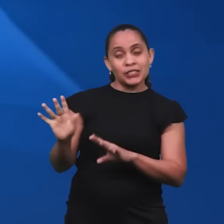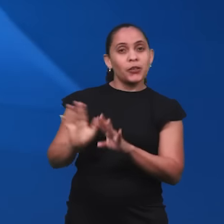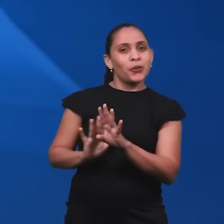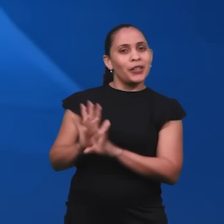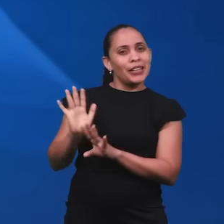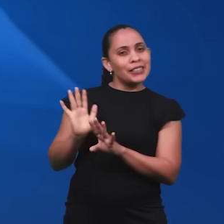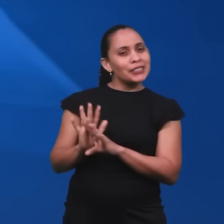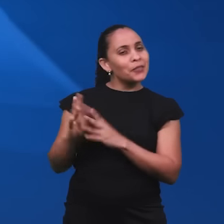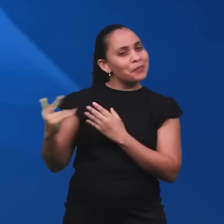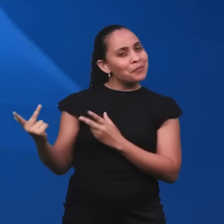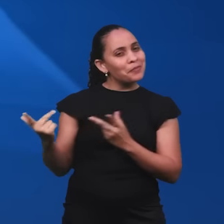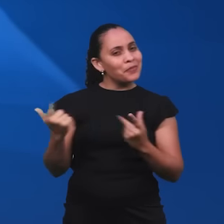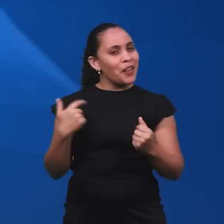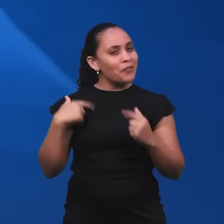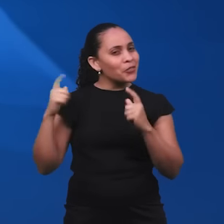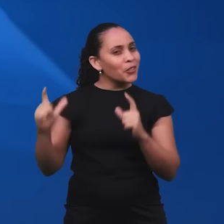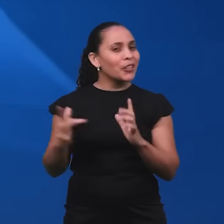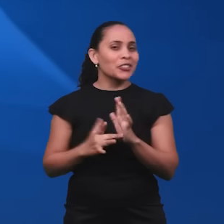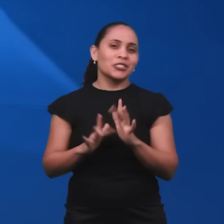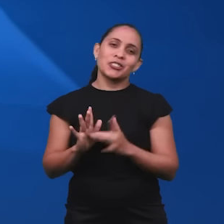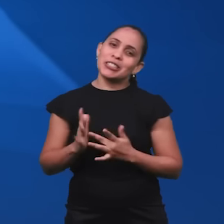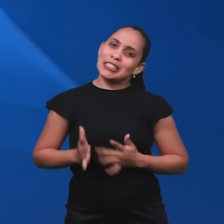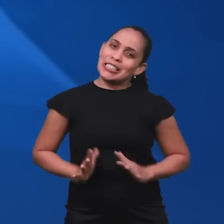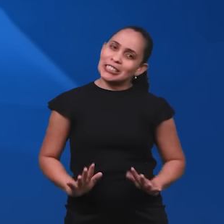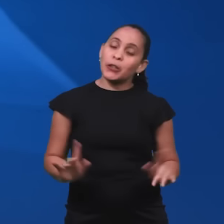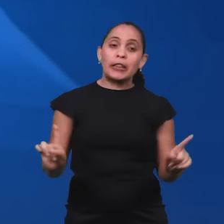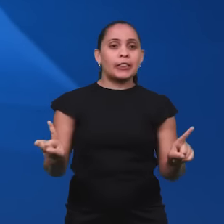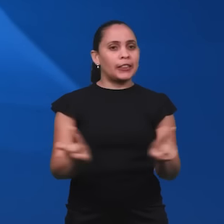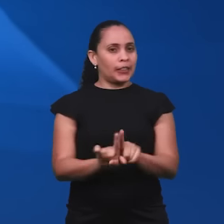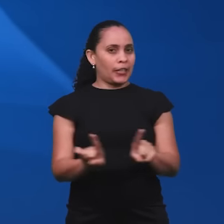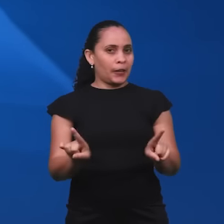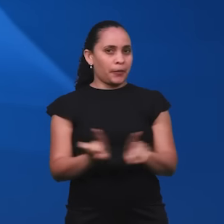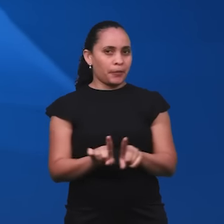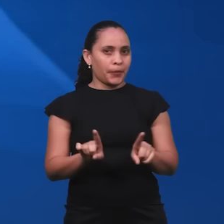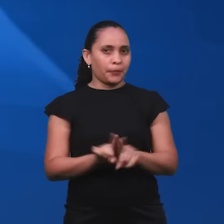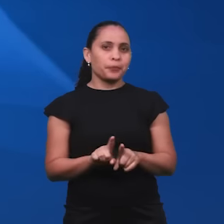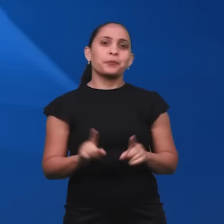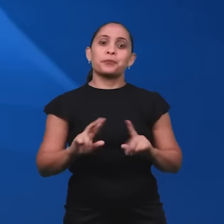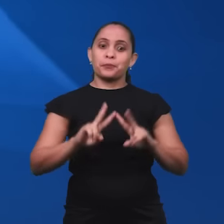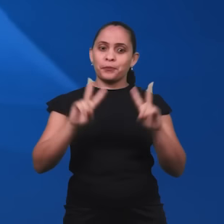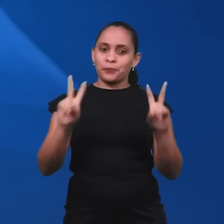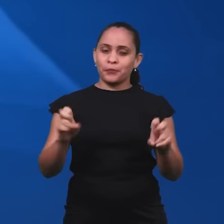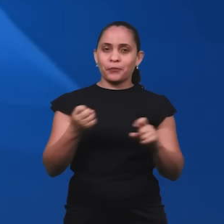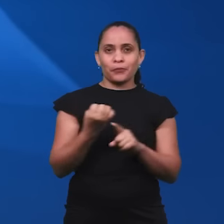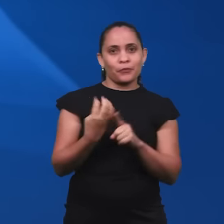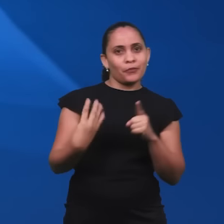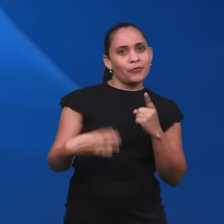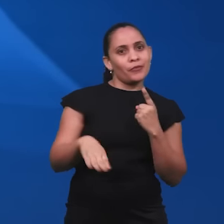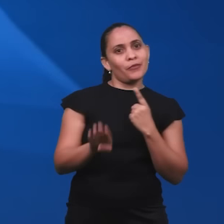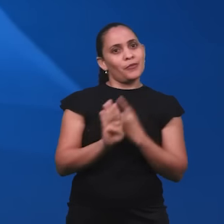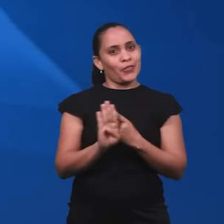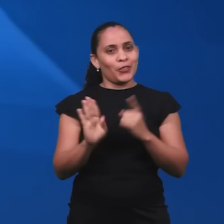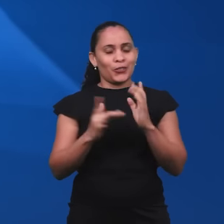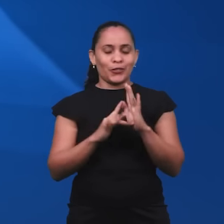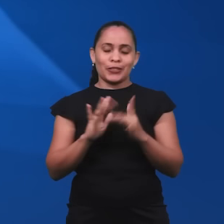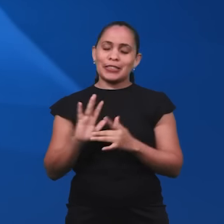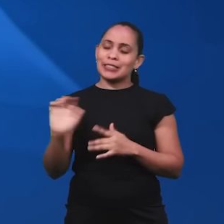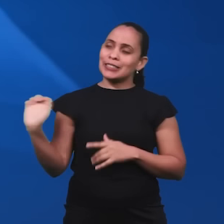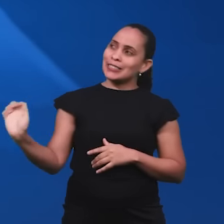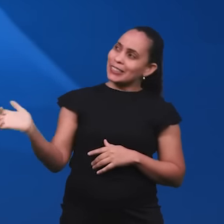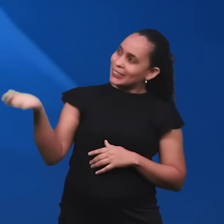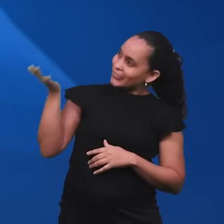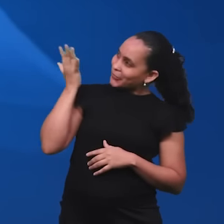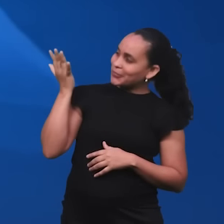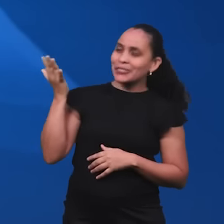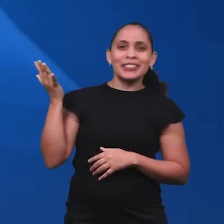relação ao lugar onde Jesus nasceu. E ao mesmo tempo, dentro do tema da escola bíblica, Jesus sendo revelado, né, Jesus revelado,